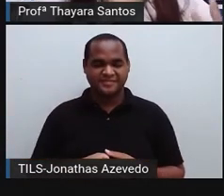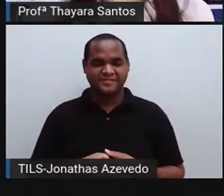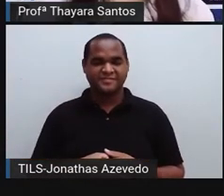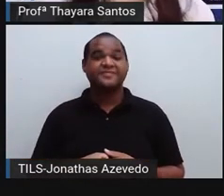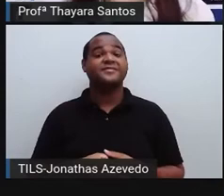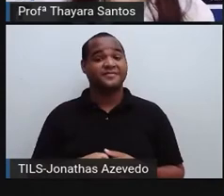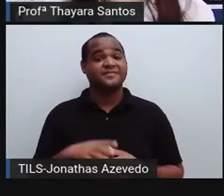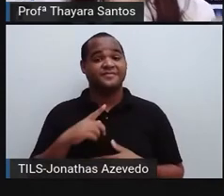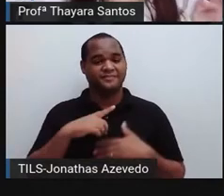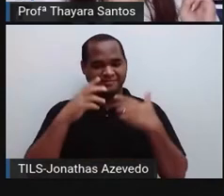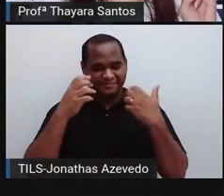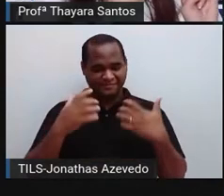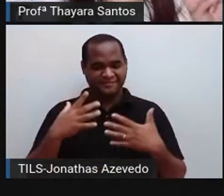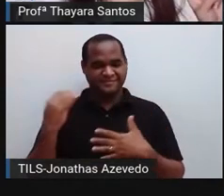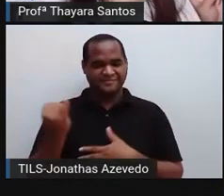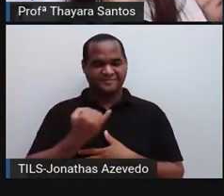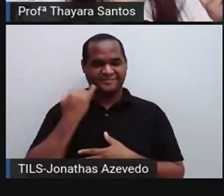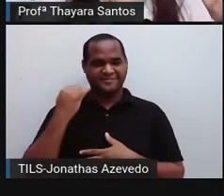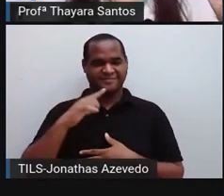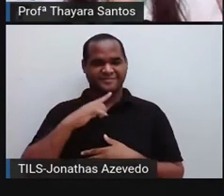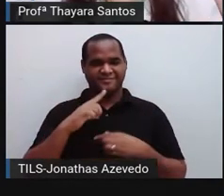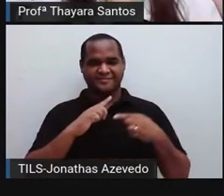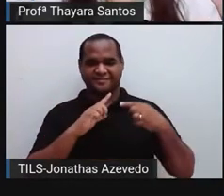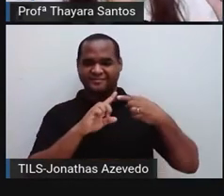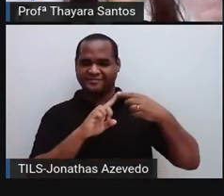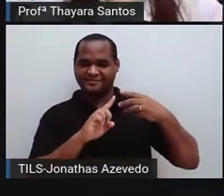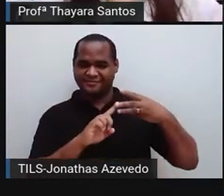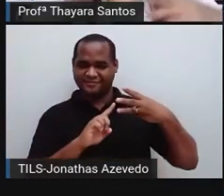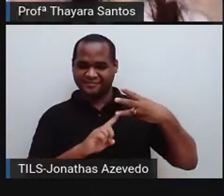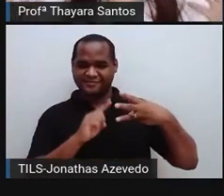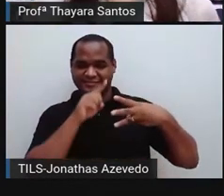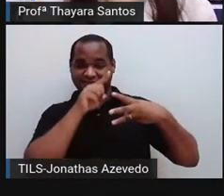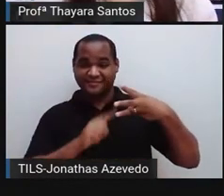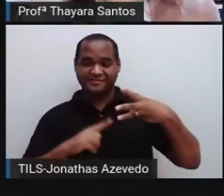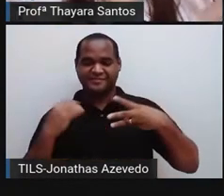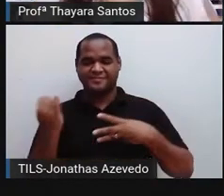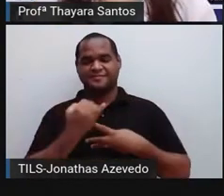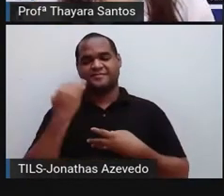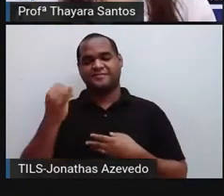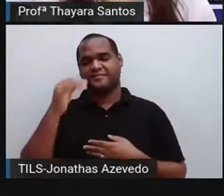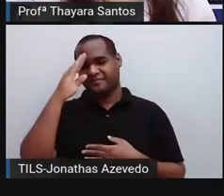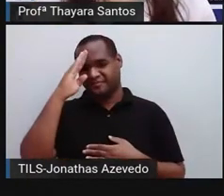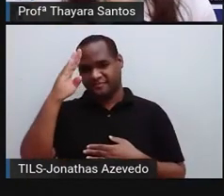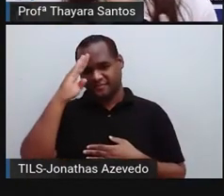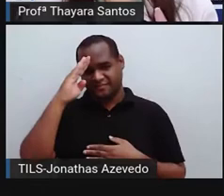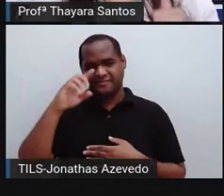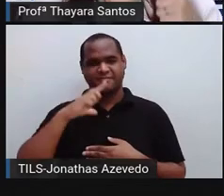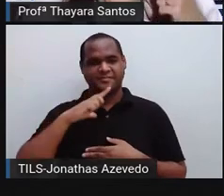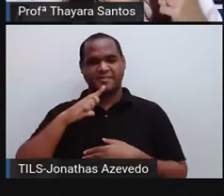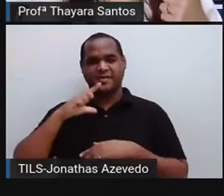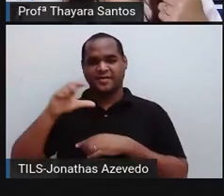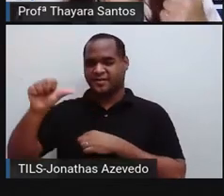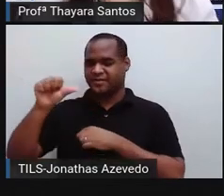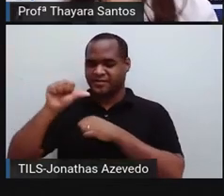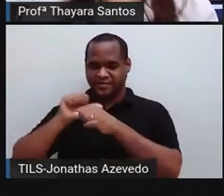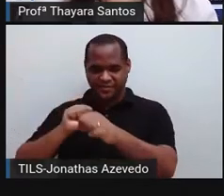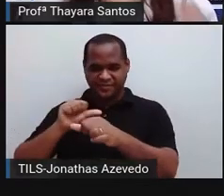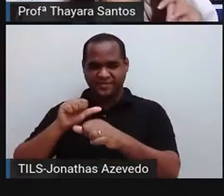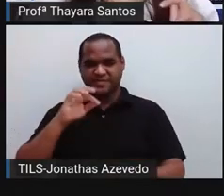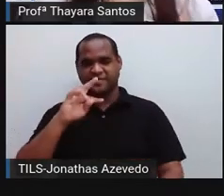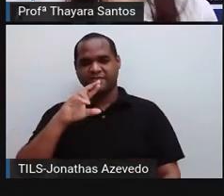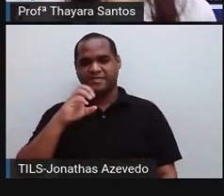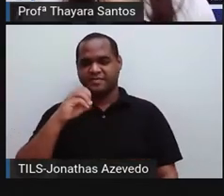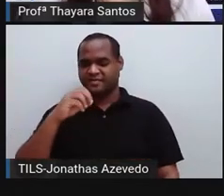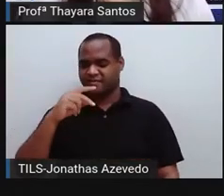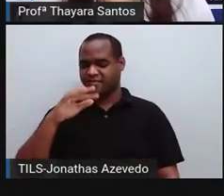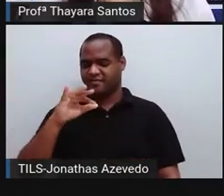Na cadeia alimentar, nós temos três níveis principais, né, que são o que a gente chama de níveis tróficos. Então, o primeiro nível trófico